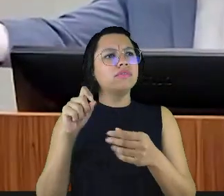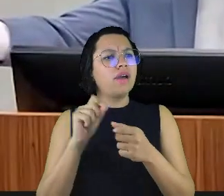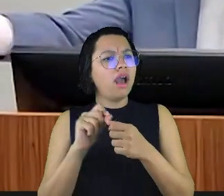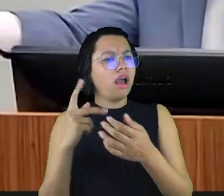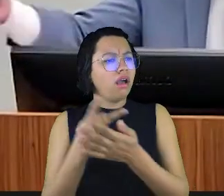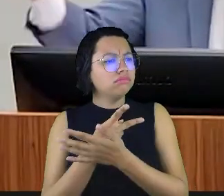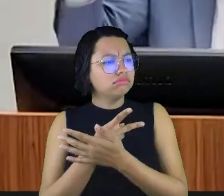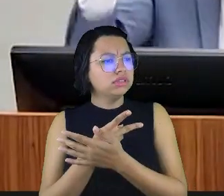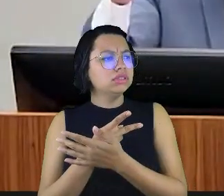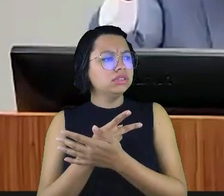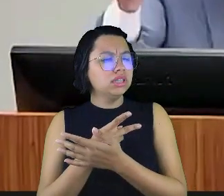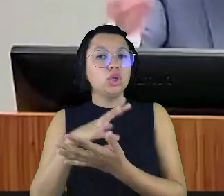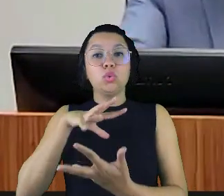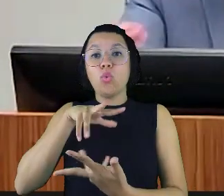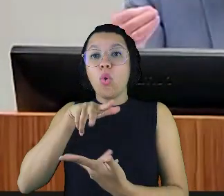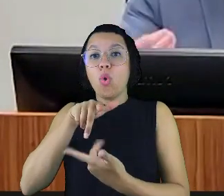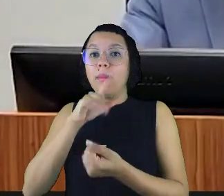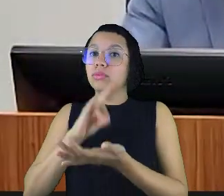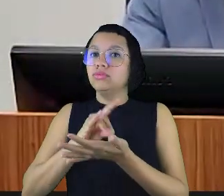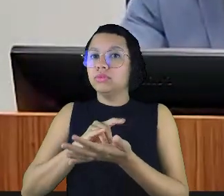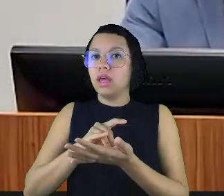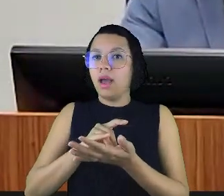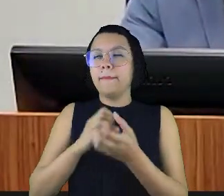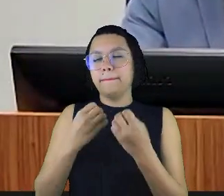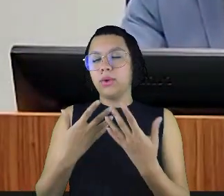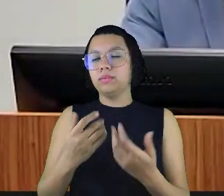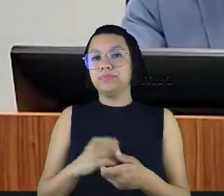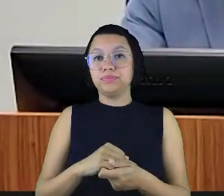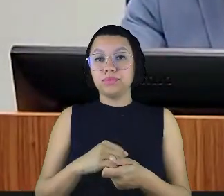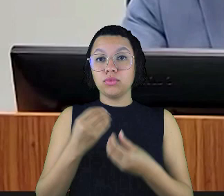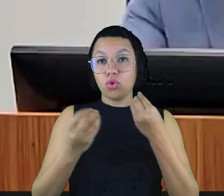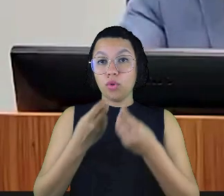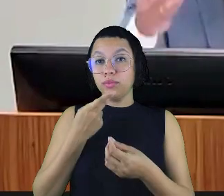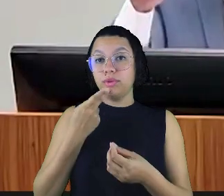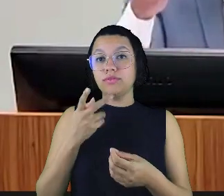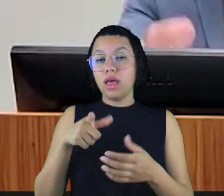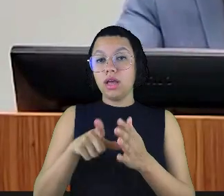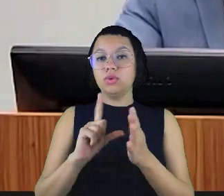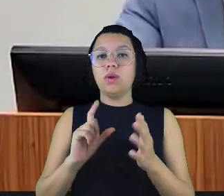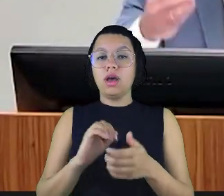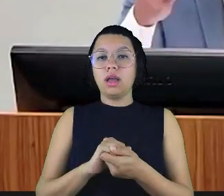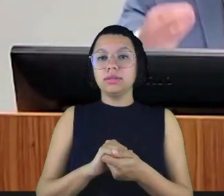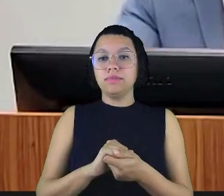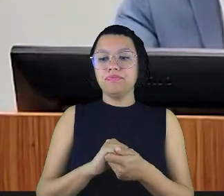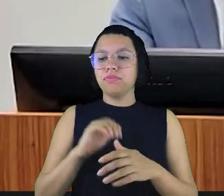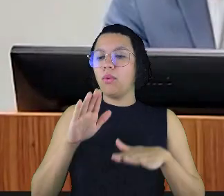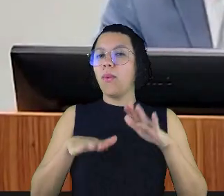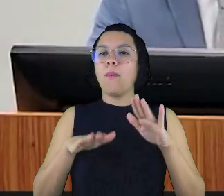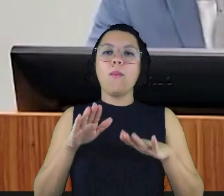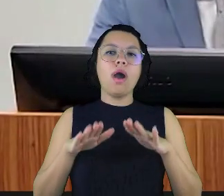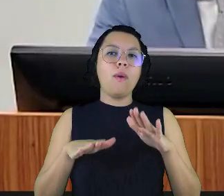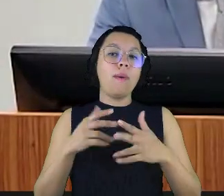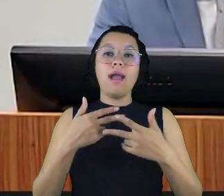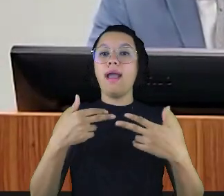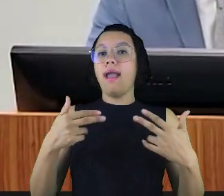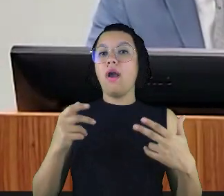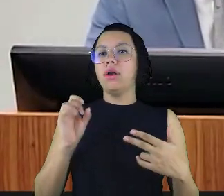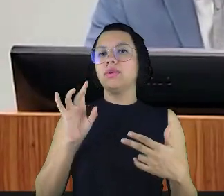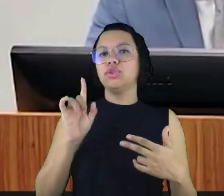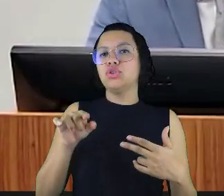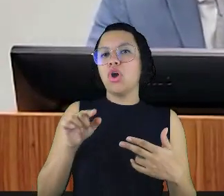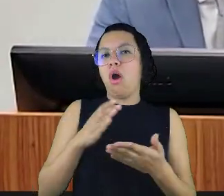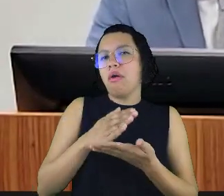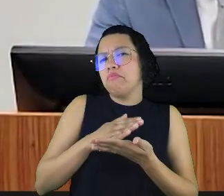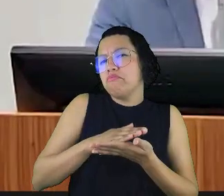mundo real. Né? Pois bem, como eu lhes dizia antes, qualquer coisa, não é só restinho,